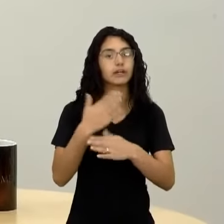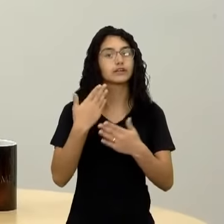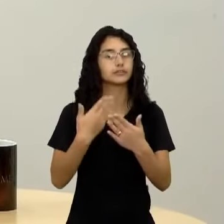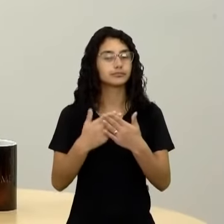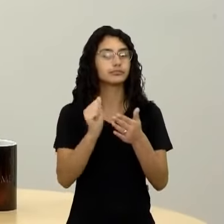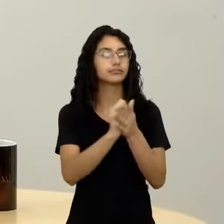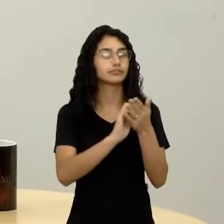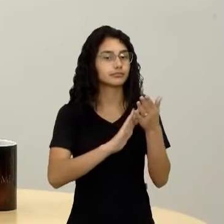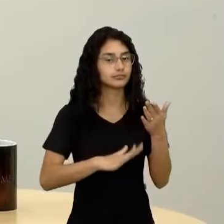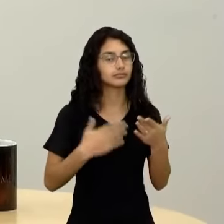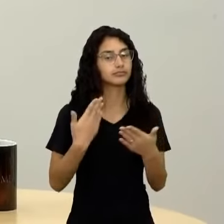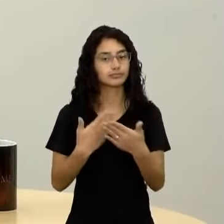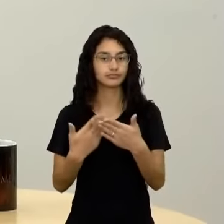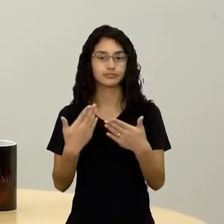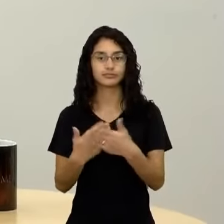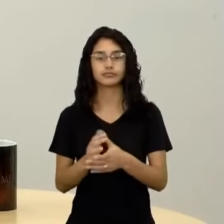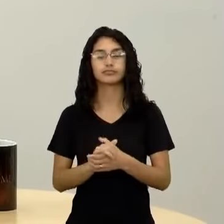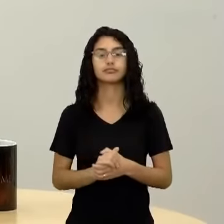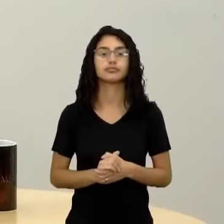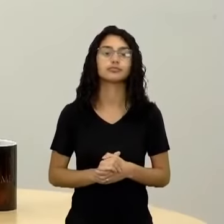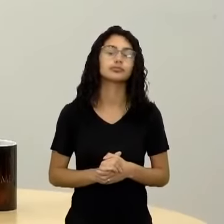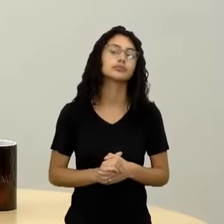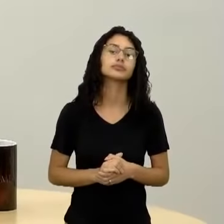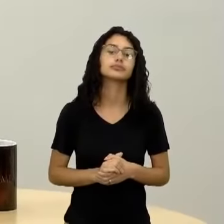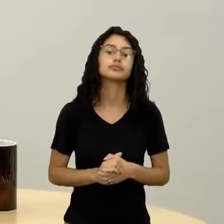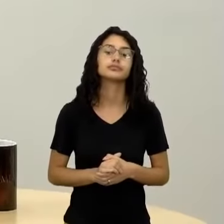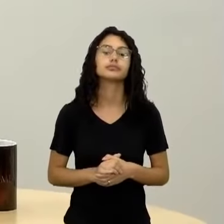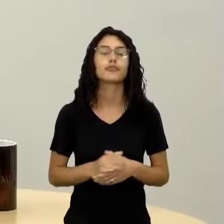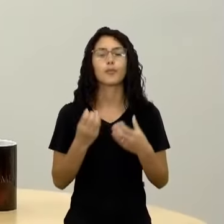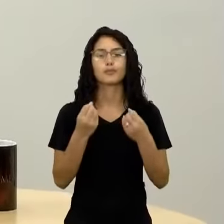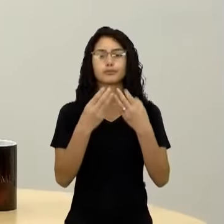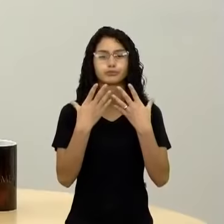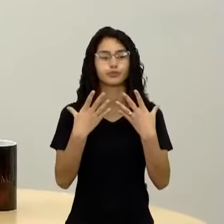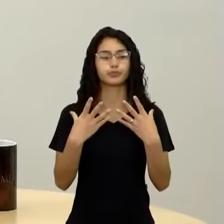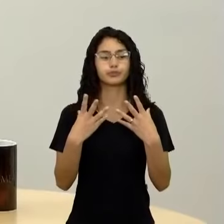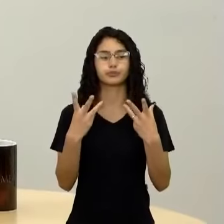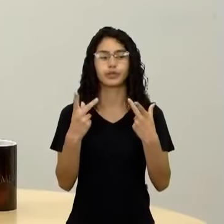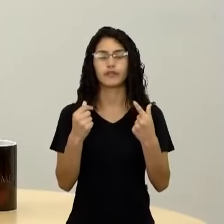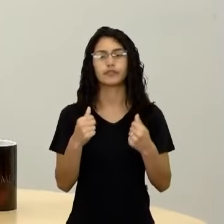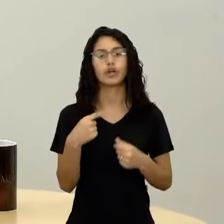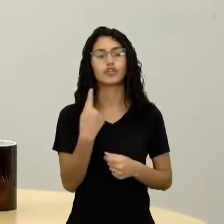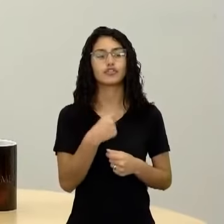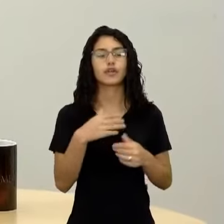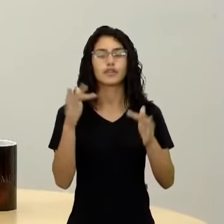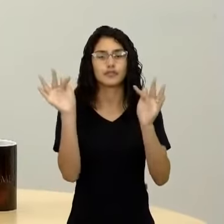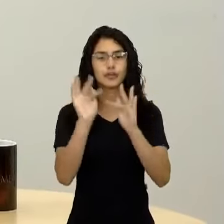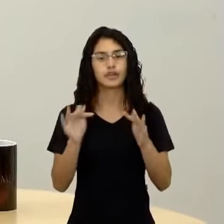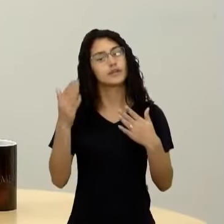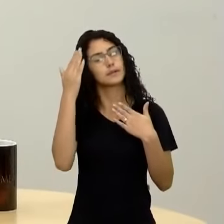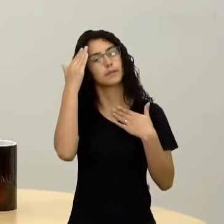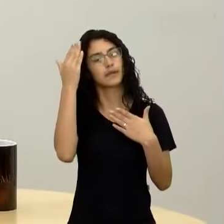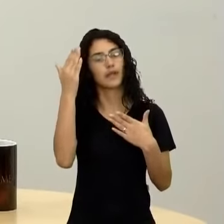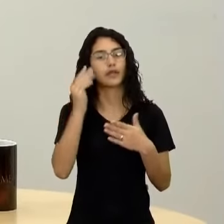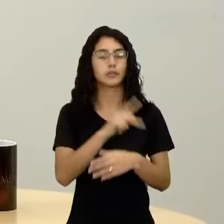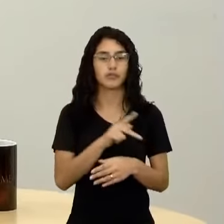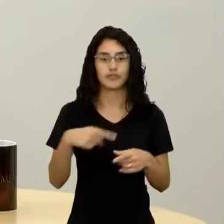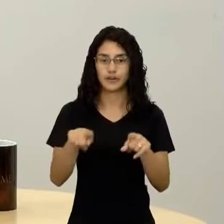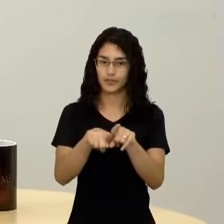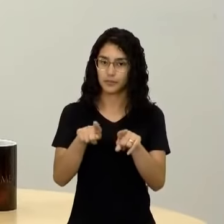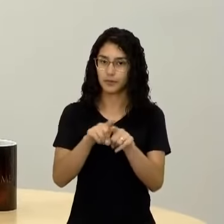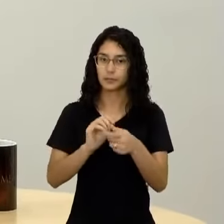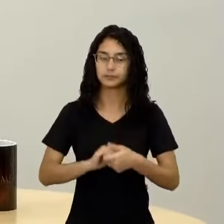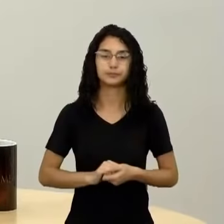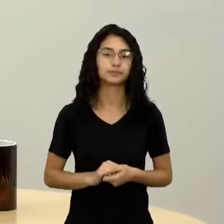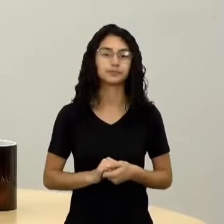sempre até a finalização aqui no sistema SPC é maravilhoso a gente fica muito feliz eu tenho certeza que a professora dela também está